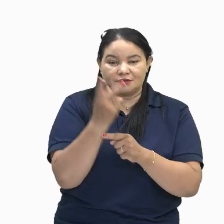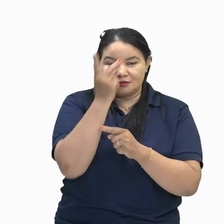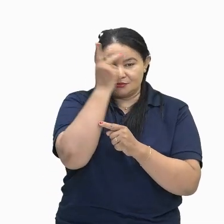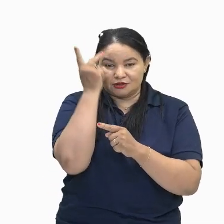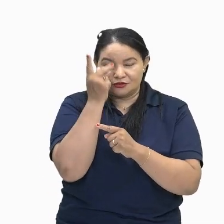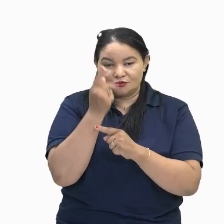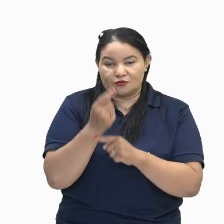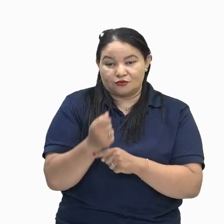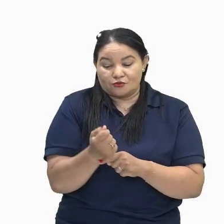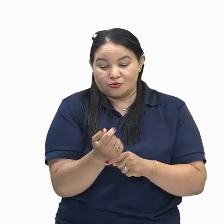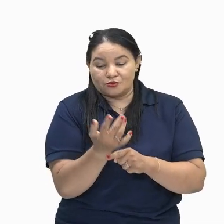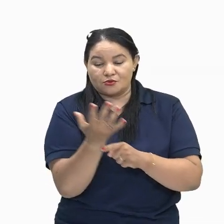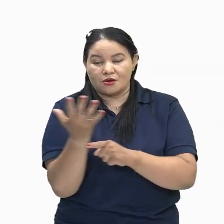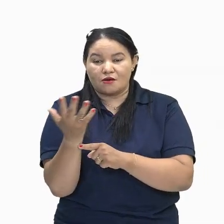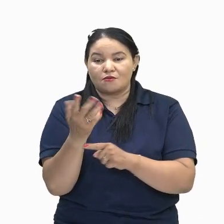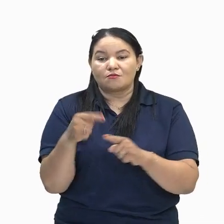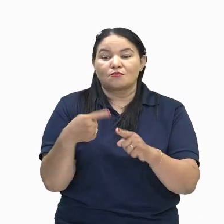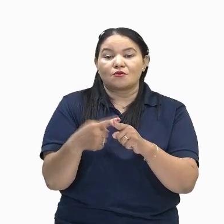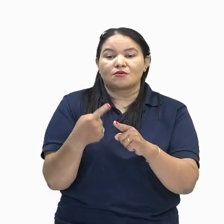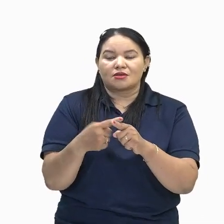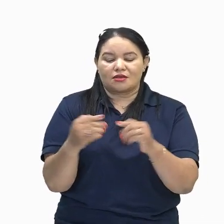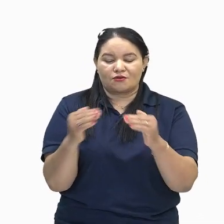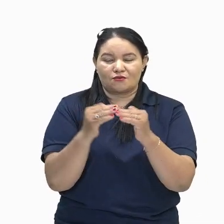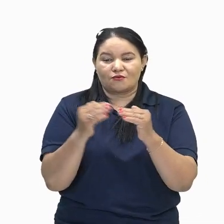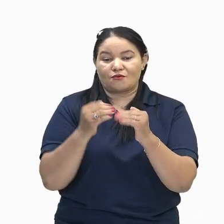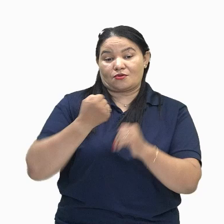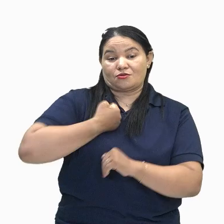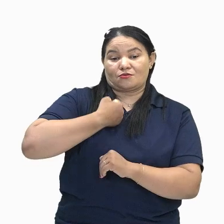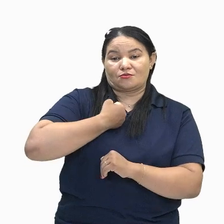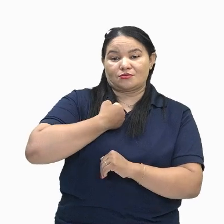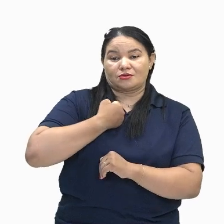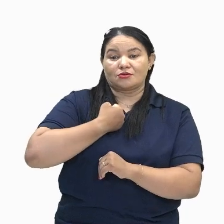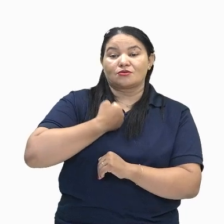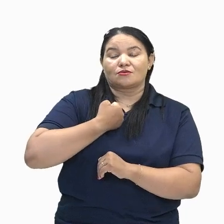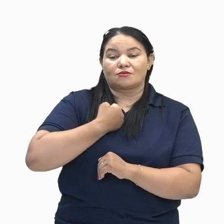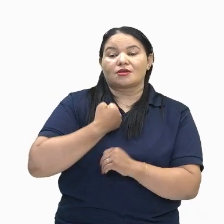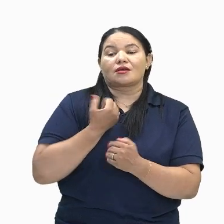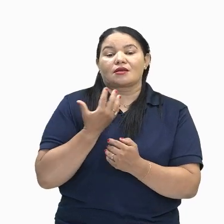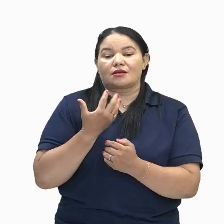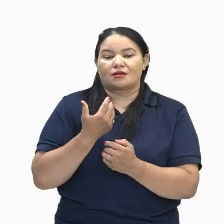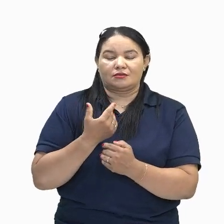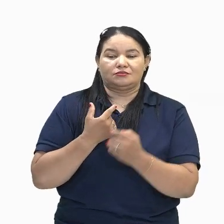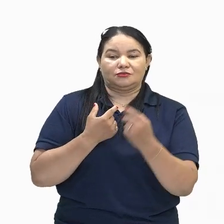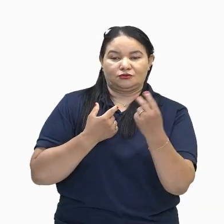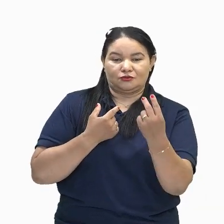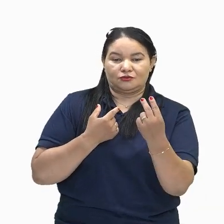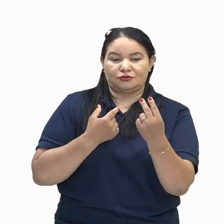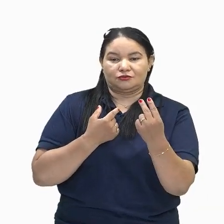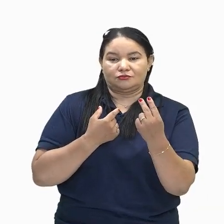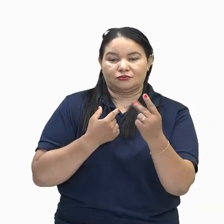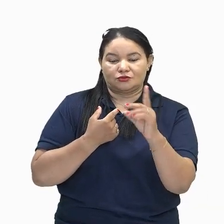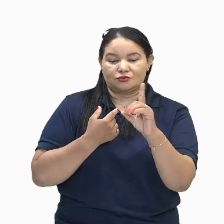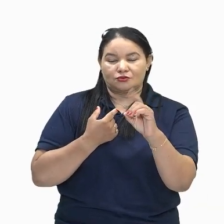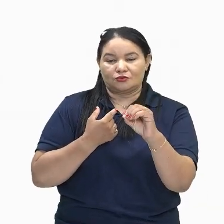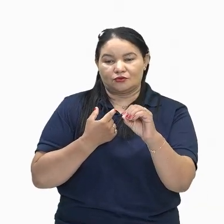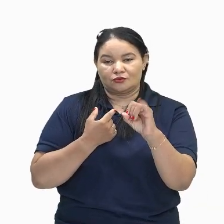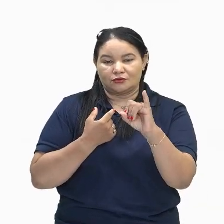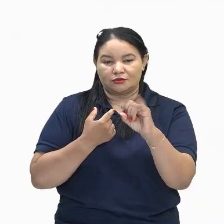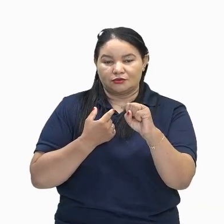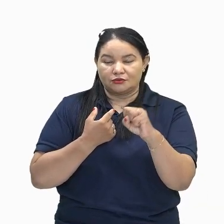plural, porque ele está concordando com o numerador. Quem é o numerador? 2. Perceba que 2 indica